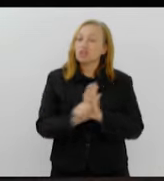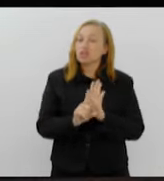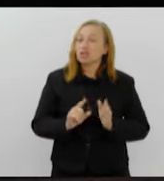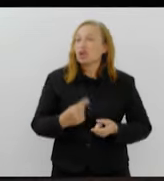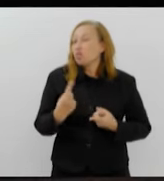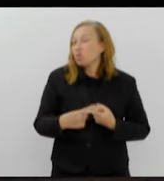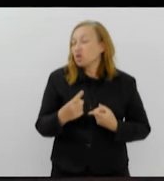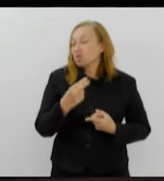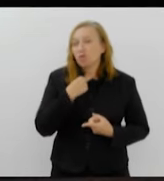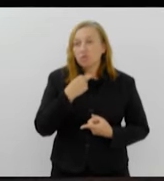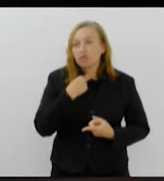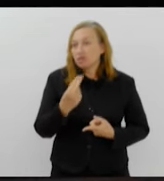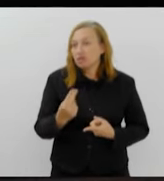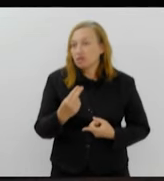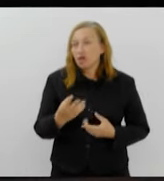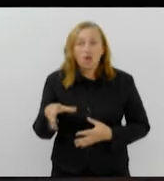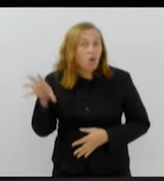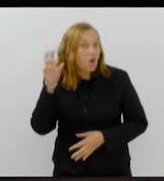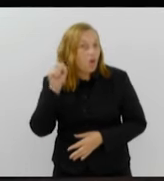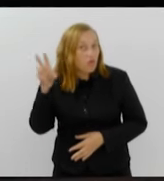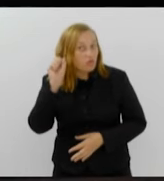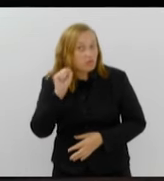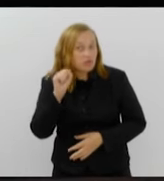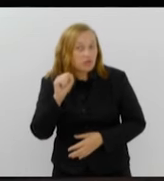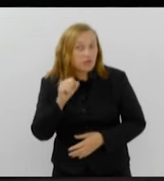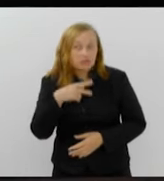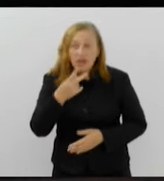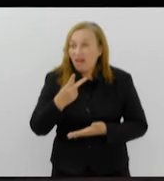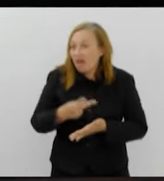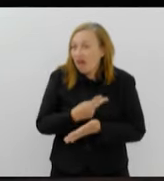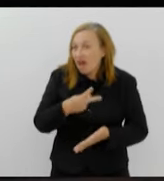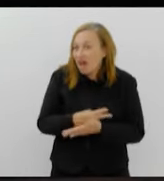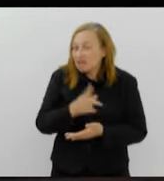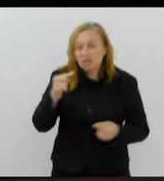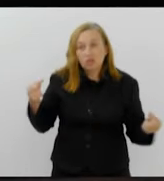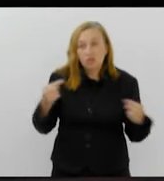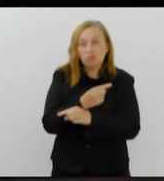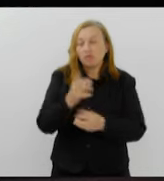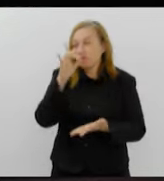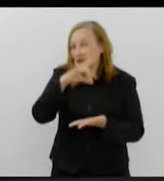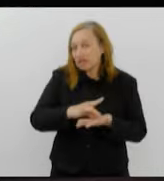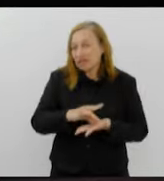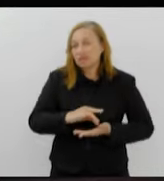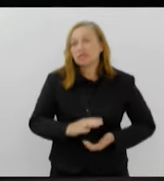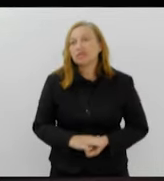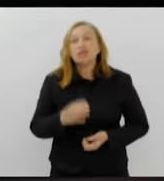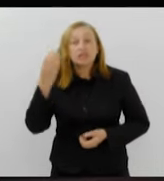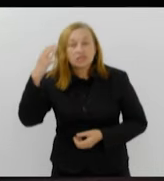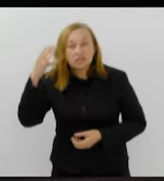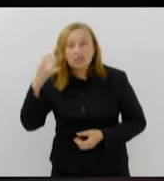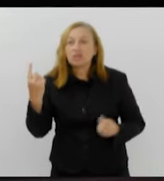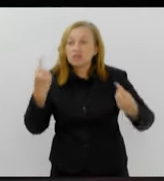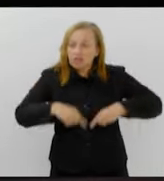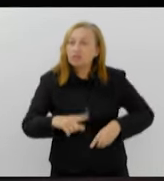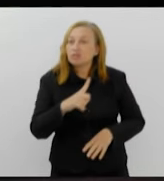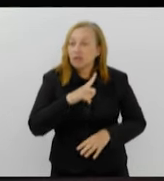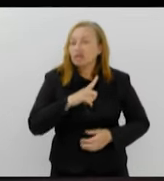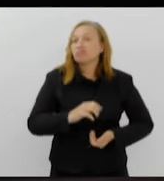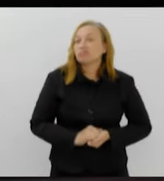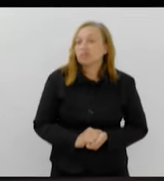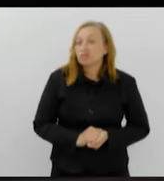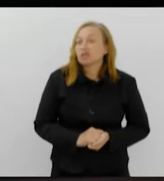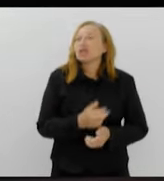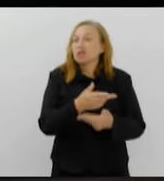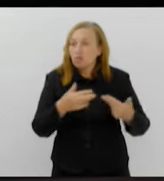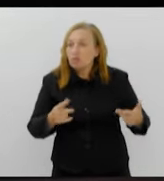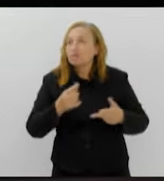o que a gente não pode é ouvir falas desconexas que não correspondem à realidade niteri tem desafios tem tem